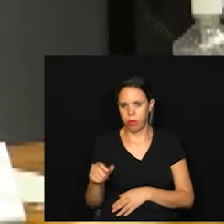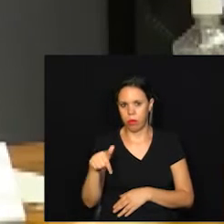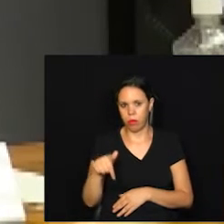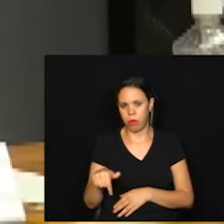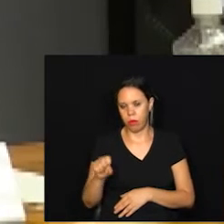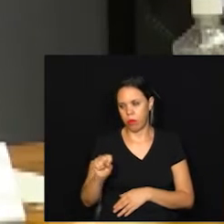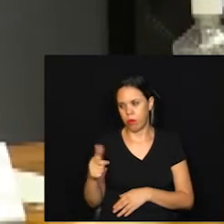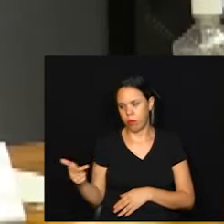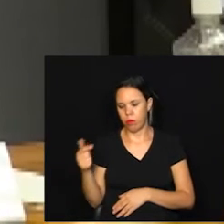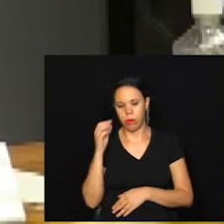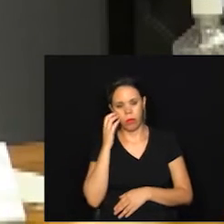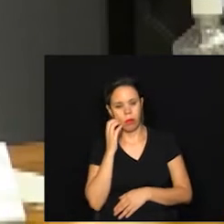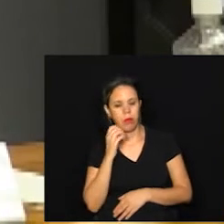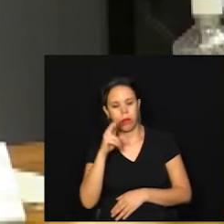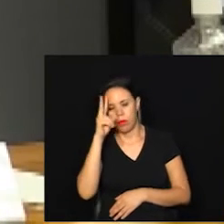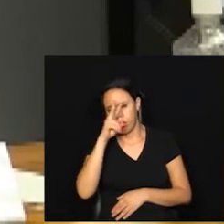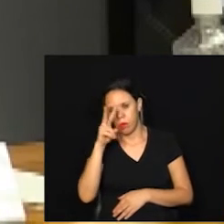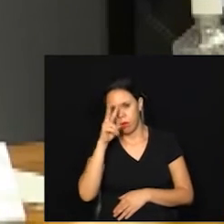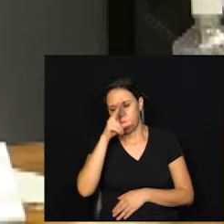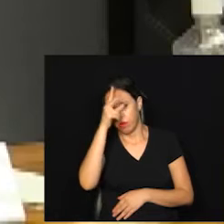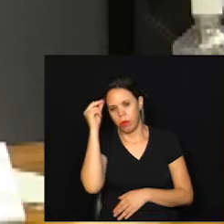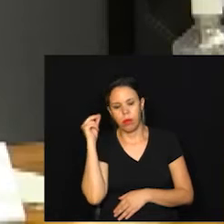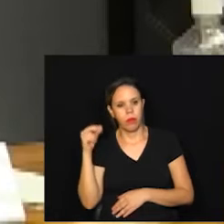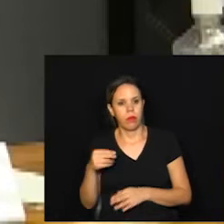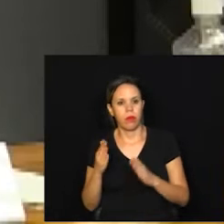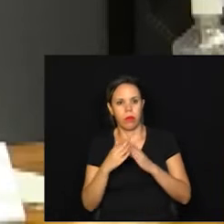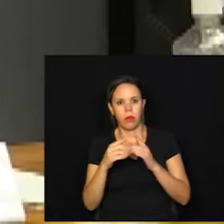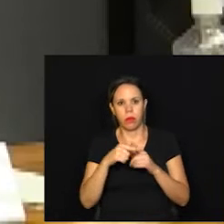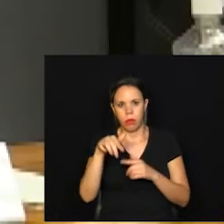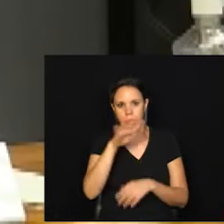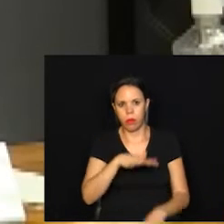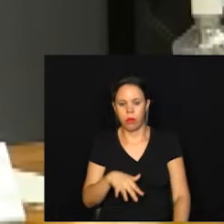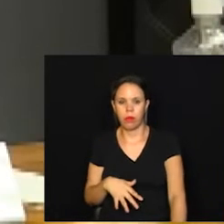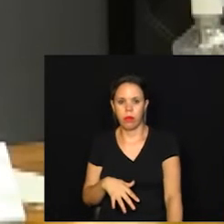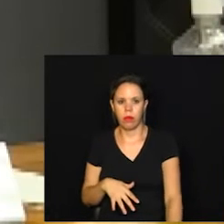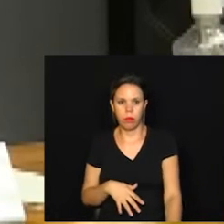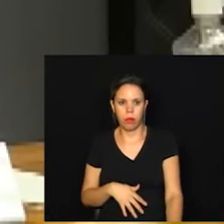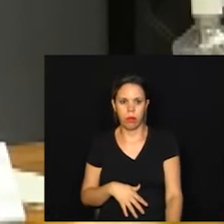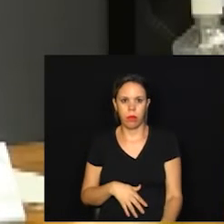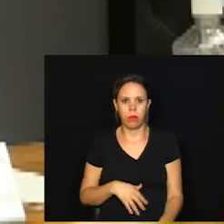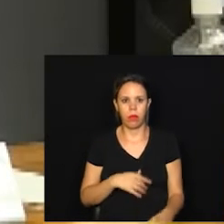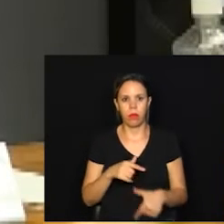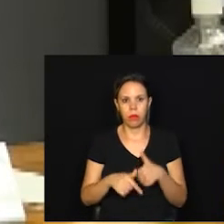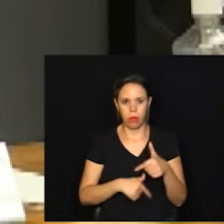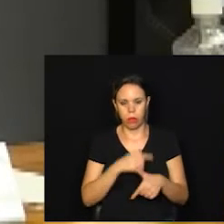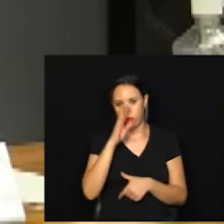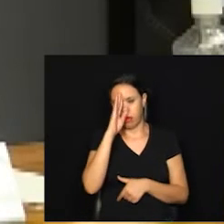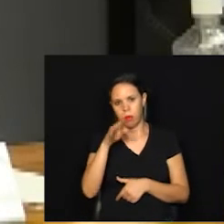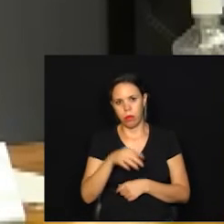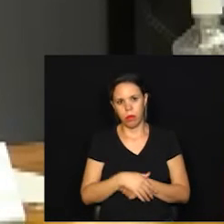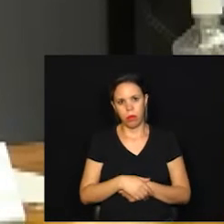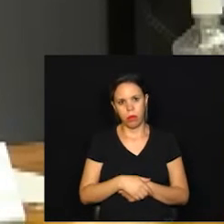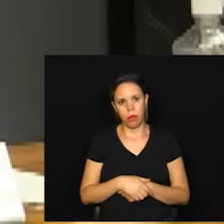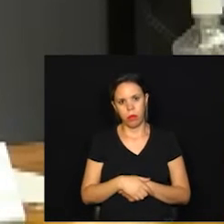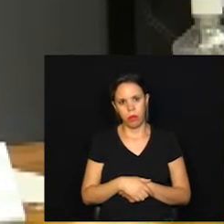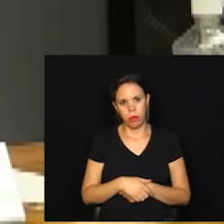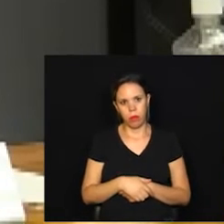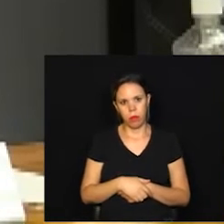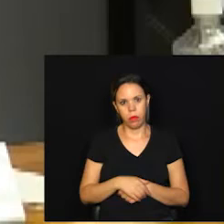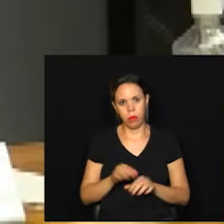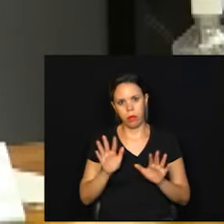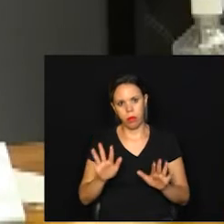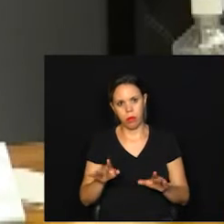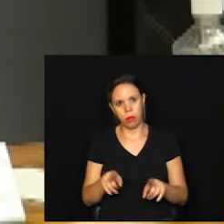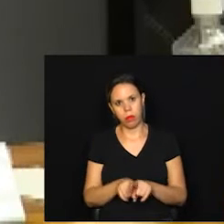20.782. Lembrando, prefeito, que as igrejas estão estabelecidas como atividades essenciais, mas